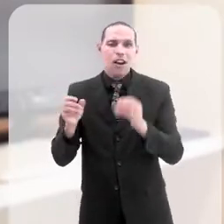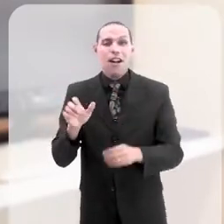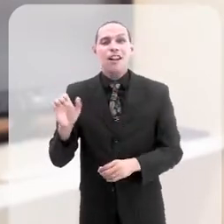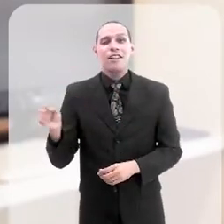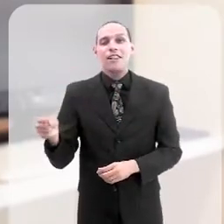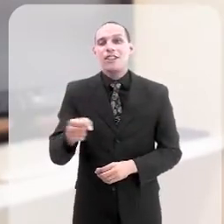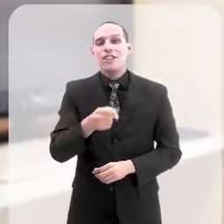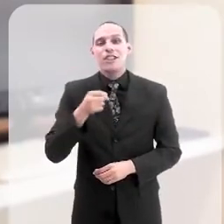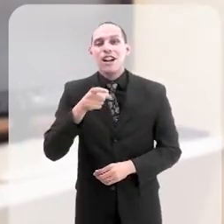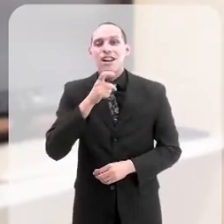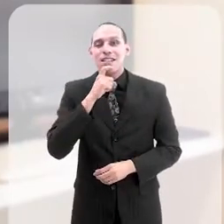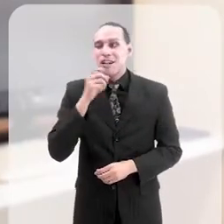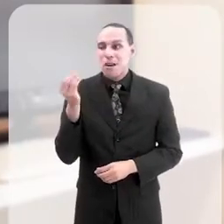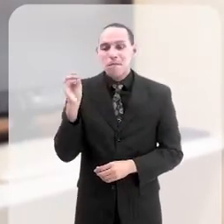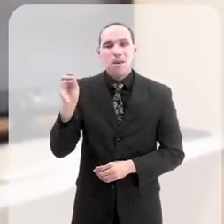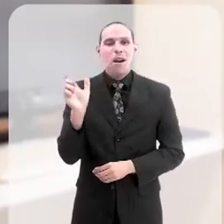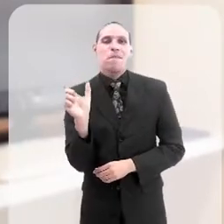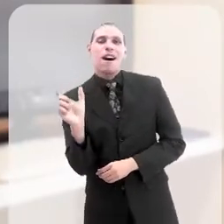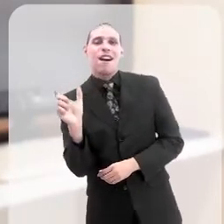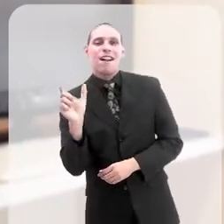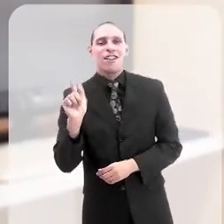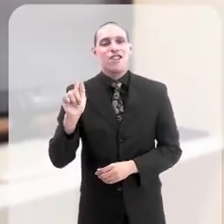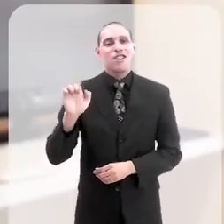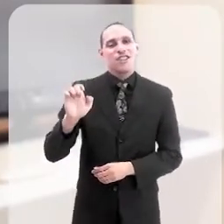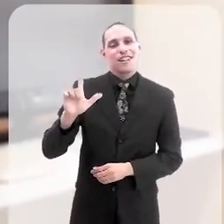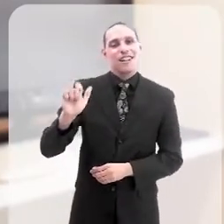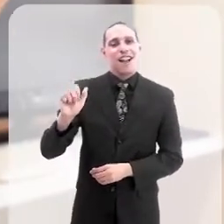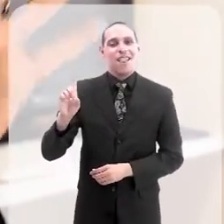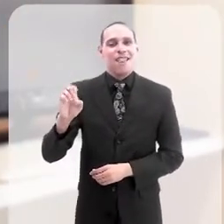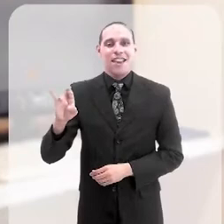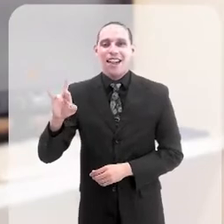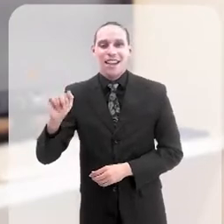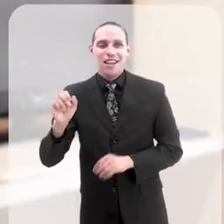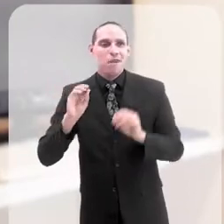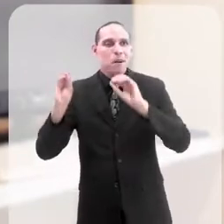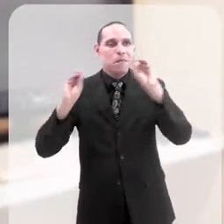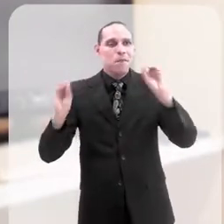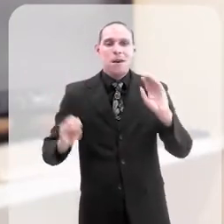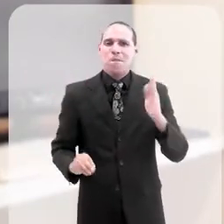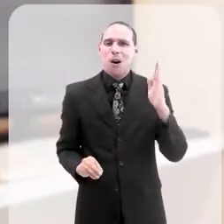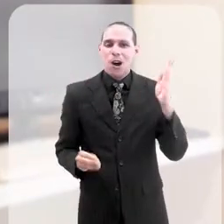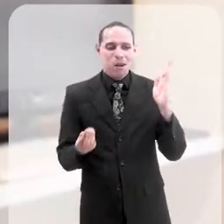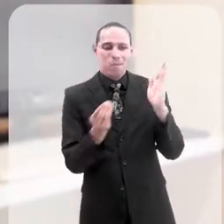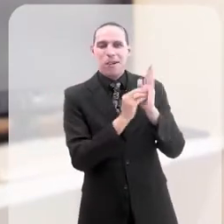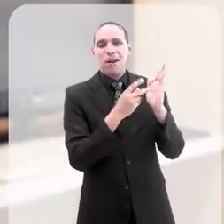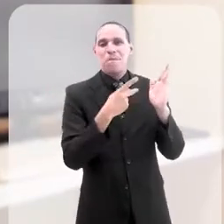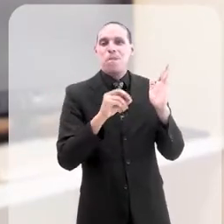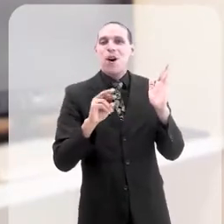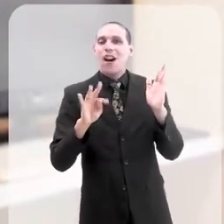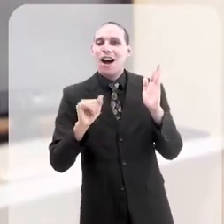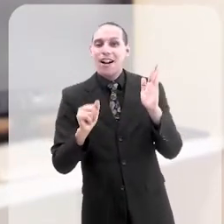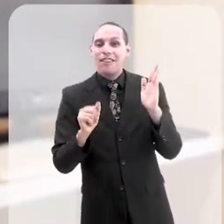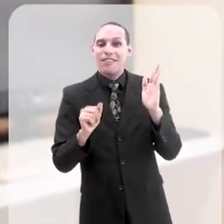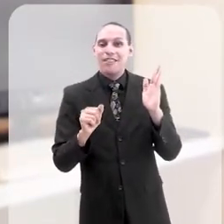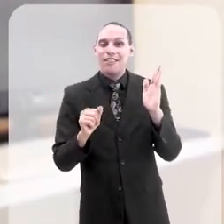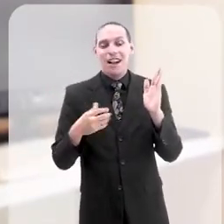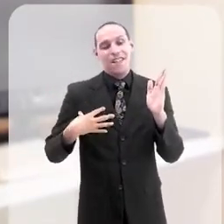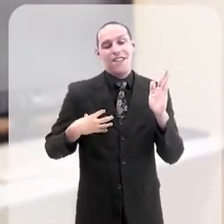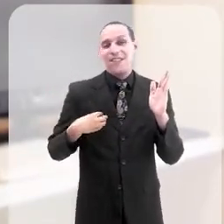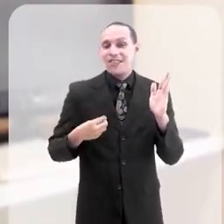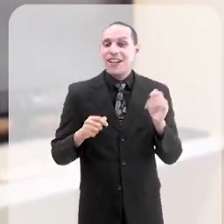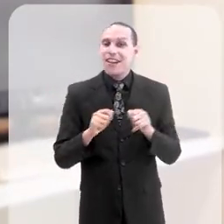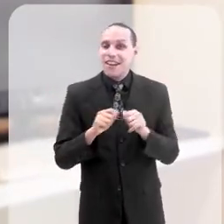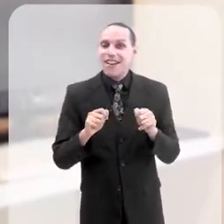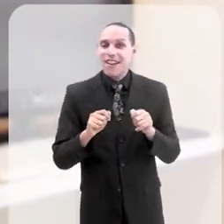coloca geladeira, cola lá na geladeira. Onde é, sei lá, qualquer coisa, porta, porta. Ela fez isso em casa e